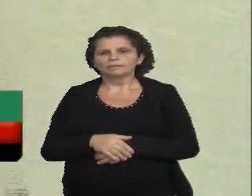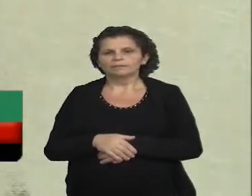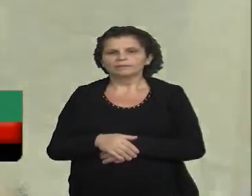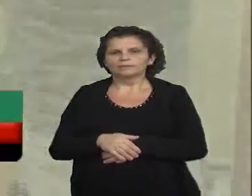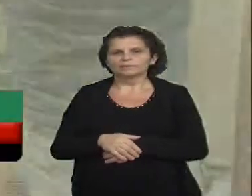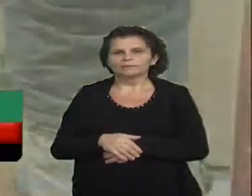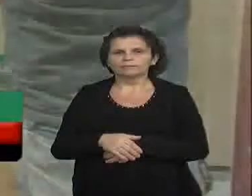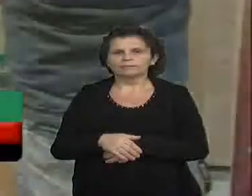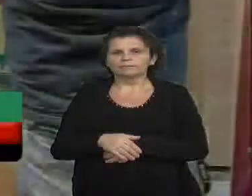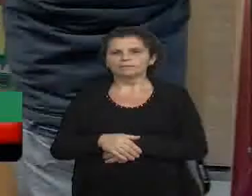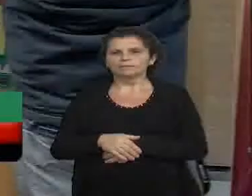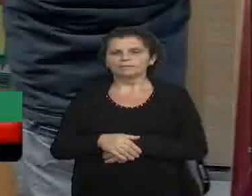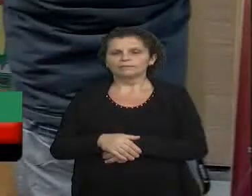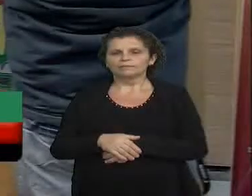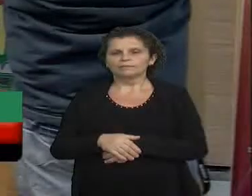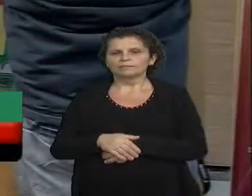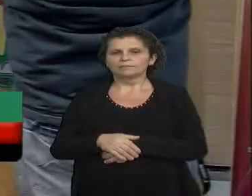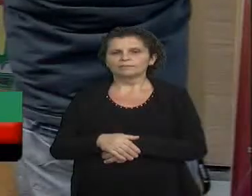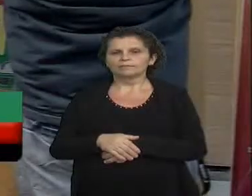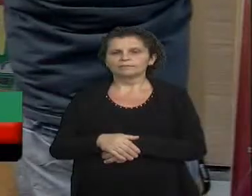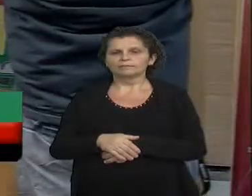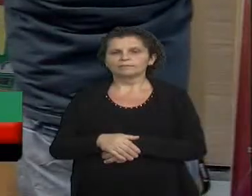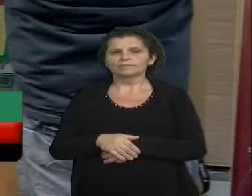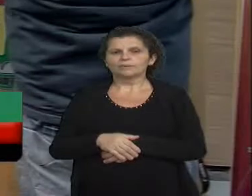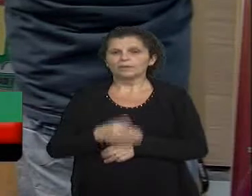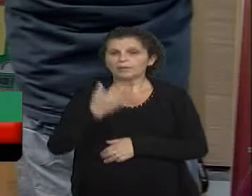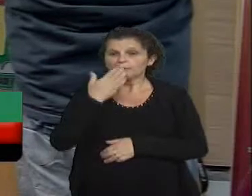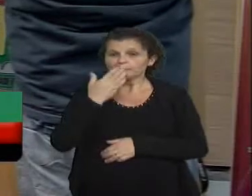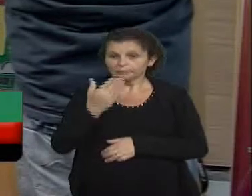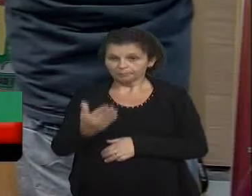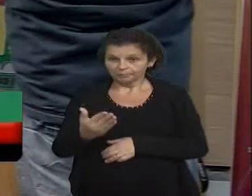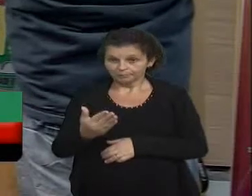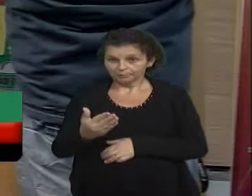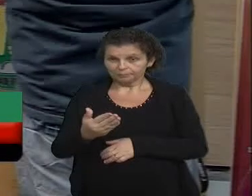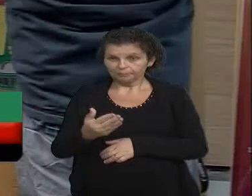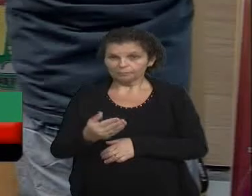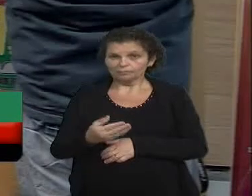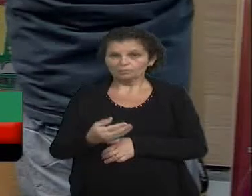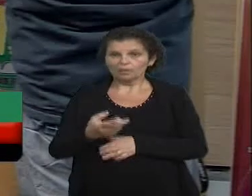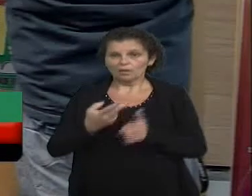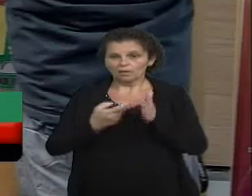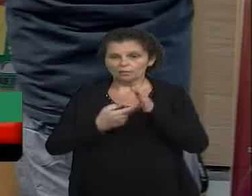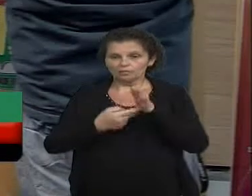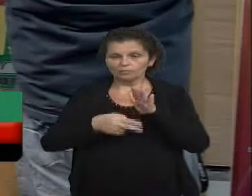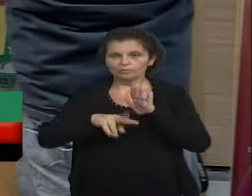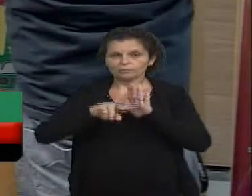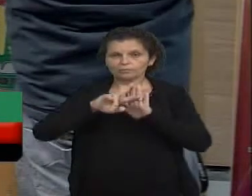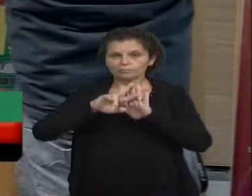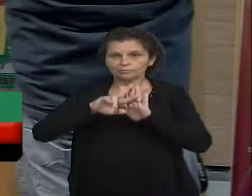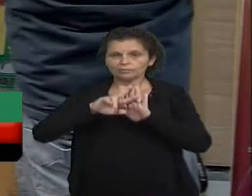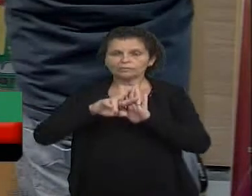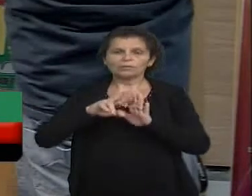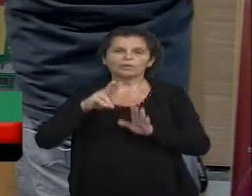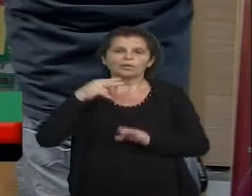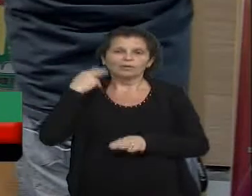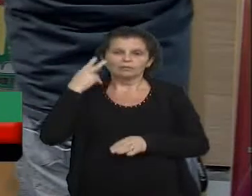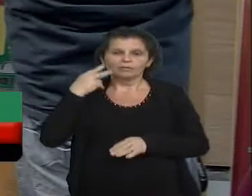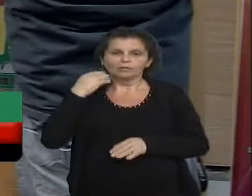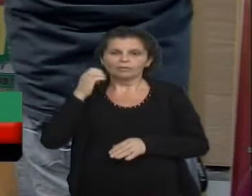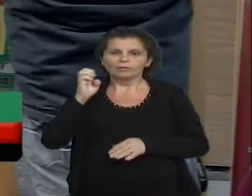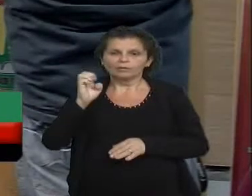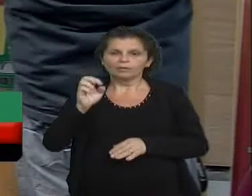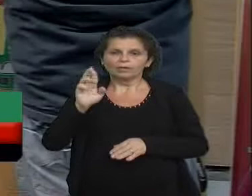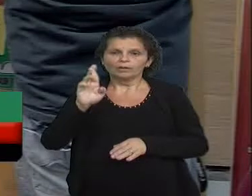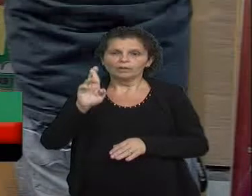Está em votação o pedido verbal de inversão de pauta do vereador Emerson